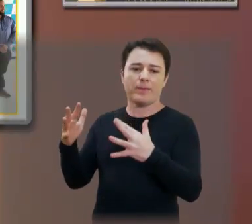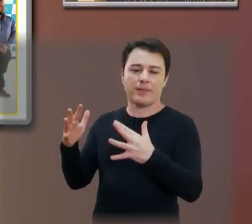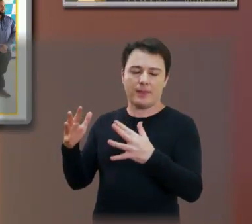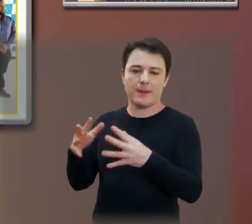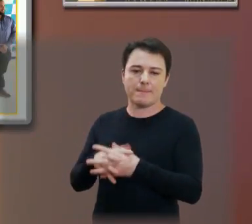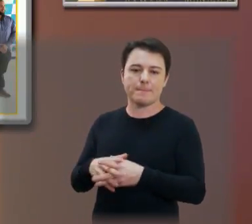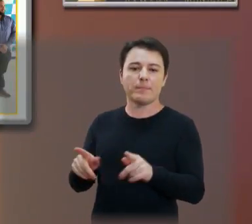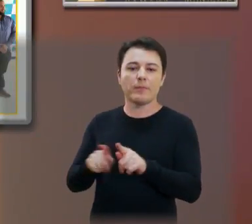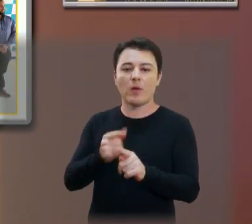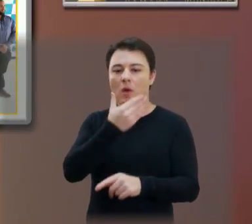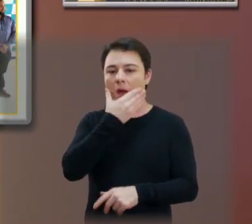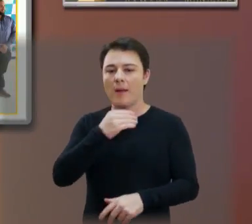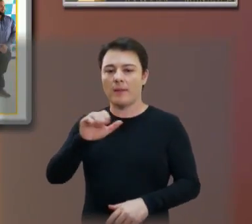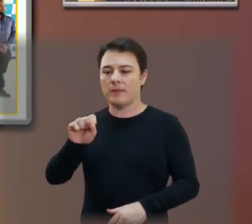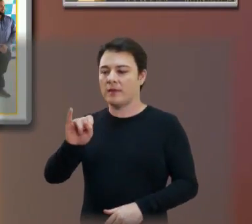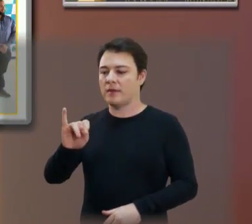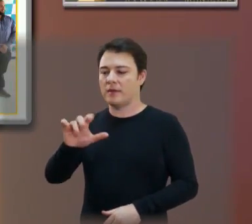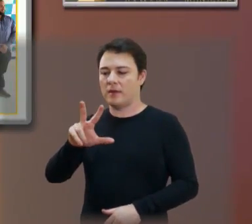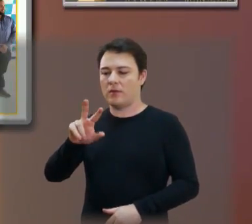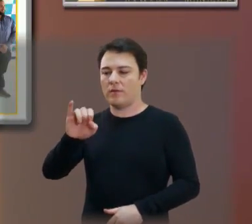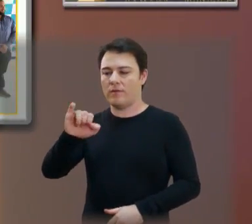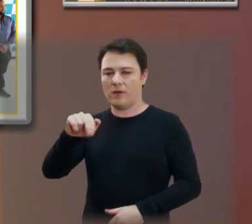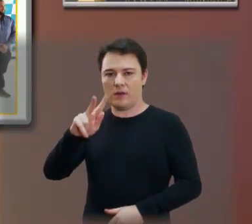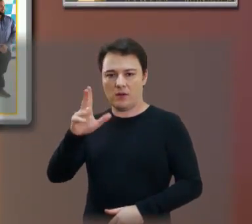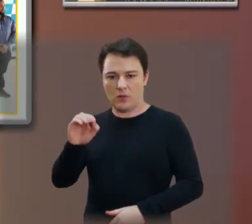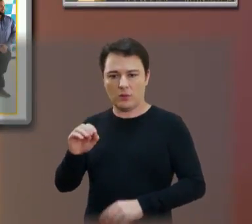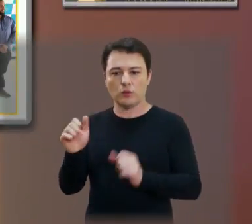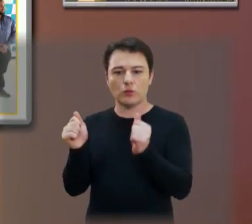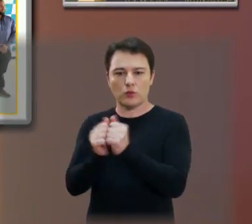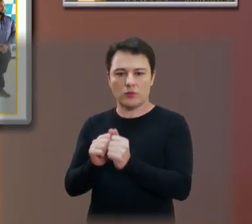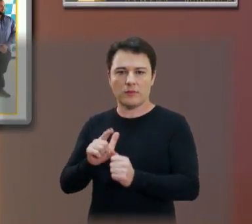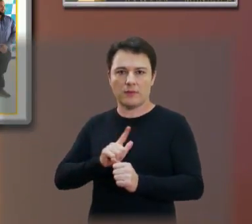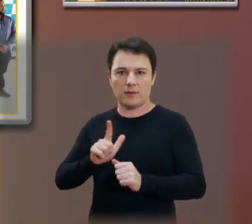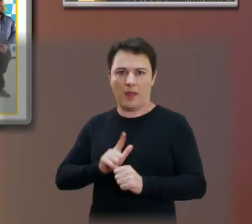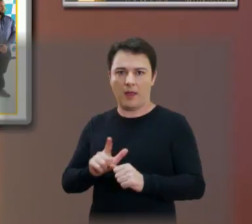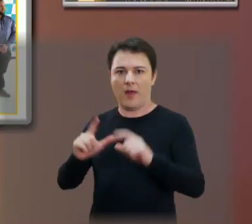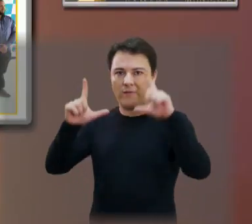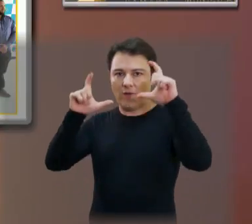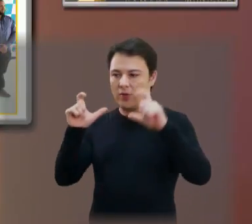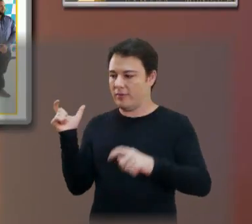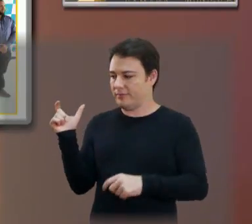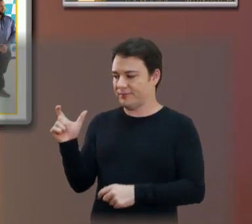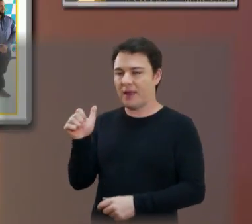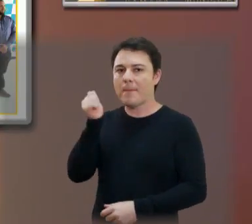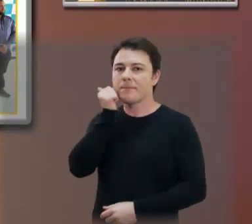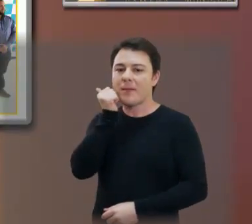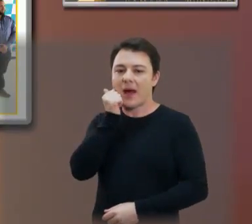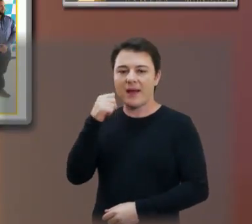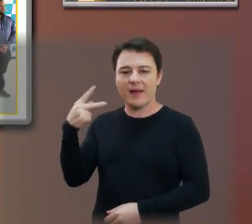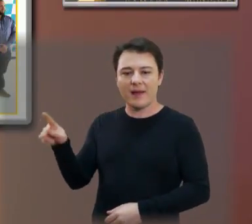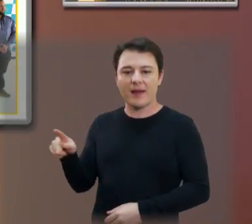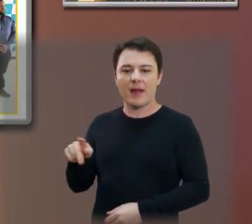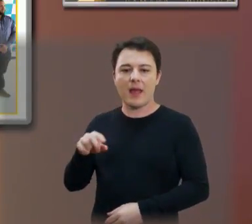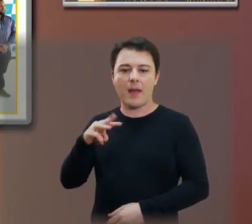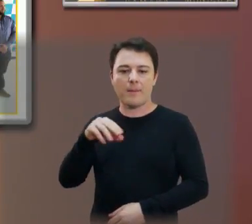Silvinho Prado, né, com a figura da mãe, a Maria, sua irmã, e as filhas da